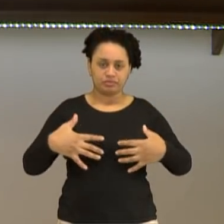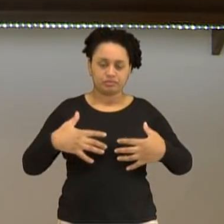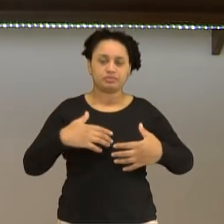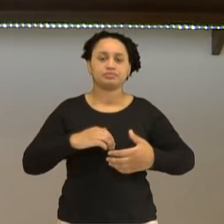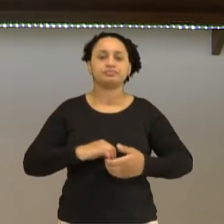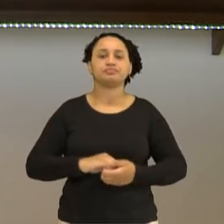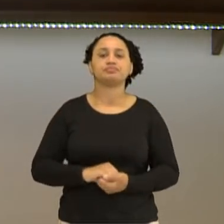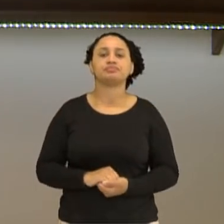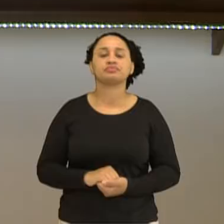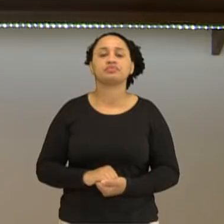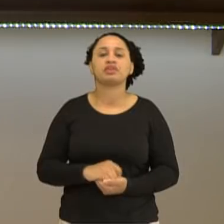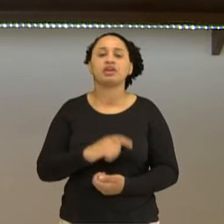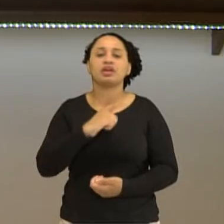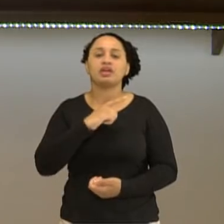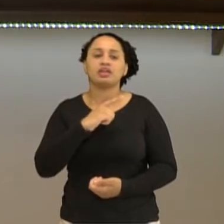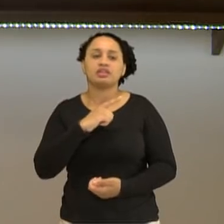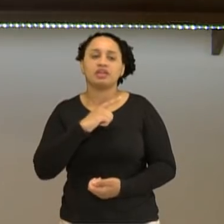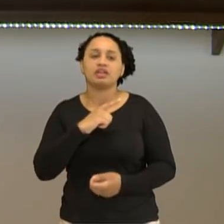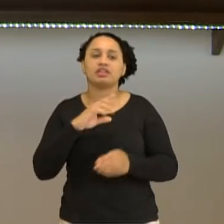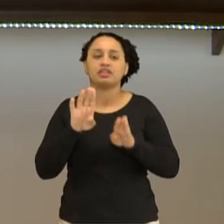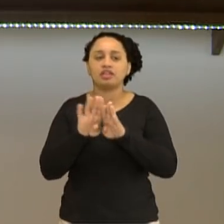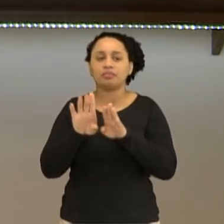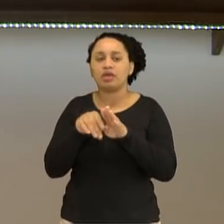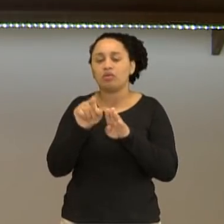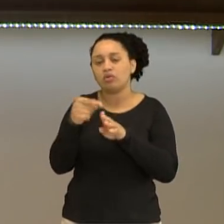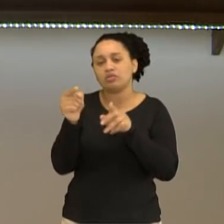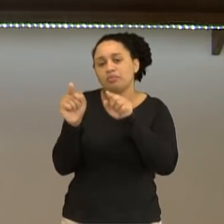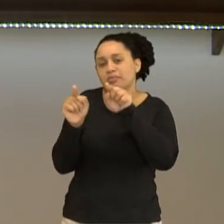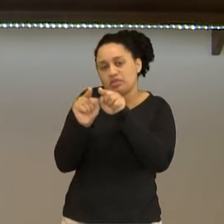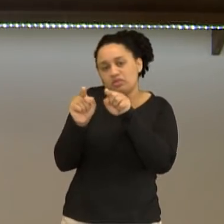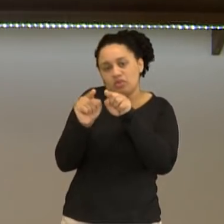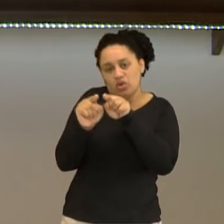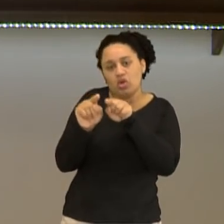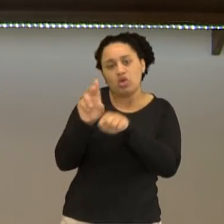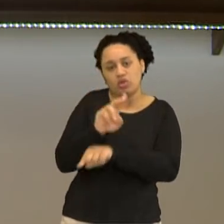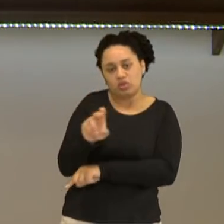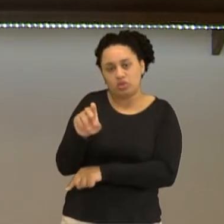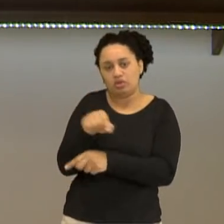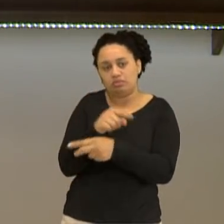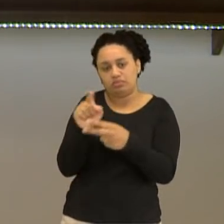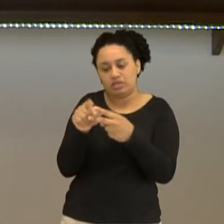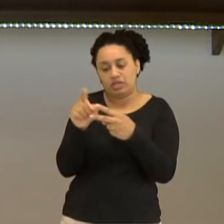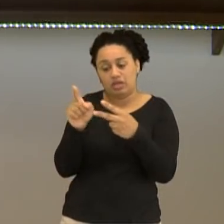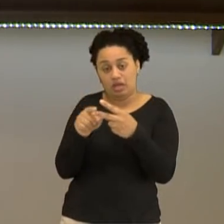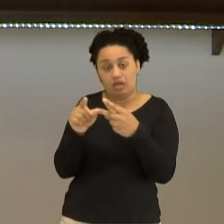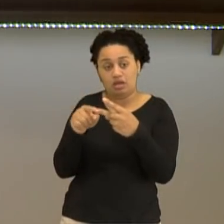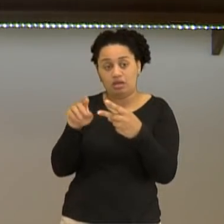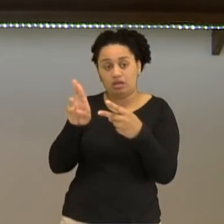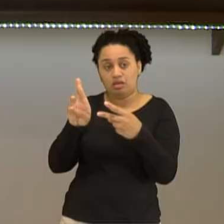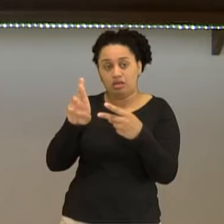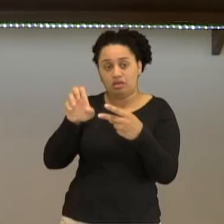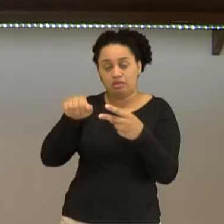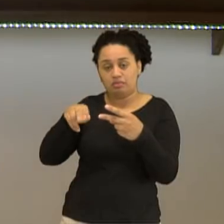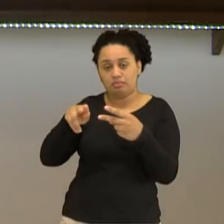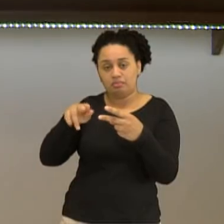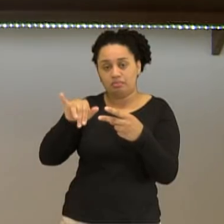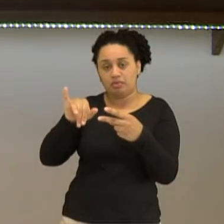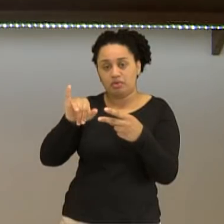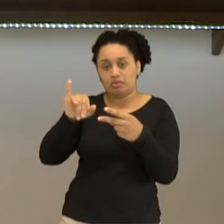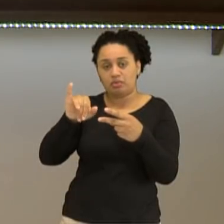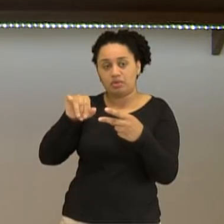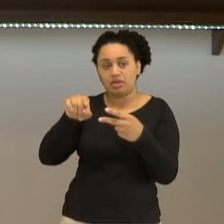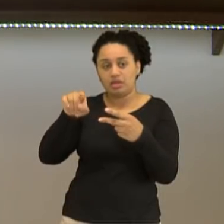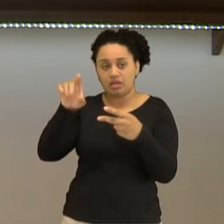distal dos brônquios, nós vamos ter os bronquíolos, que são mais, já são microscópicos alguns, e depois dos bronquíolos, os